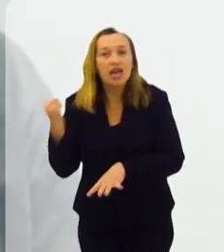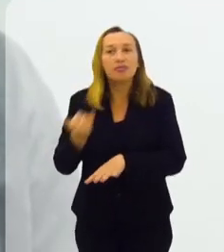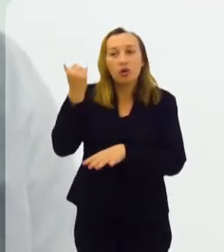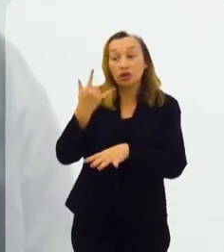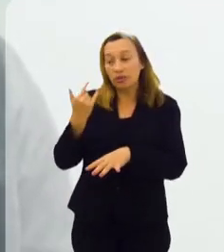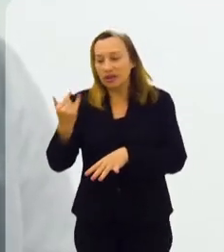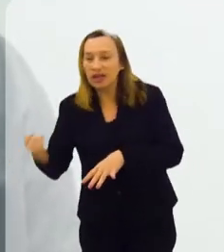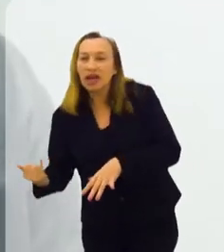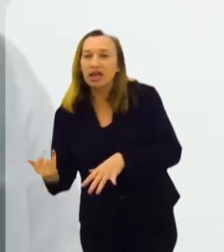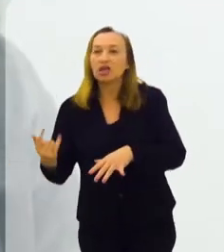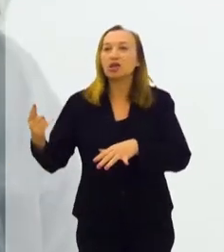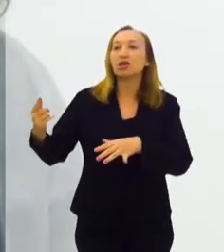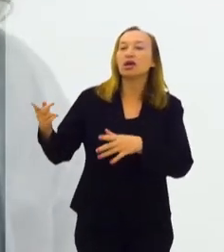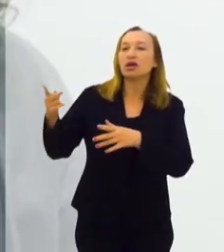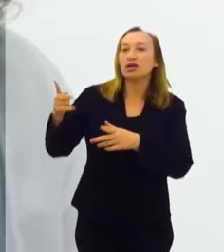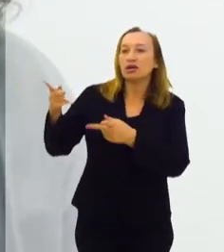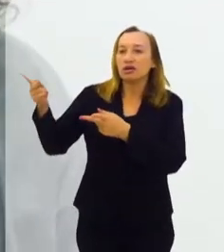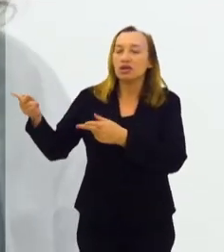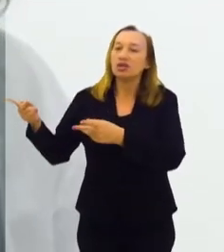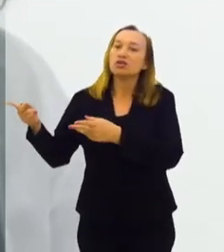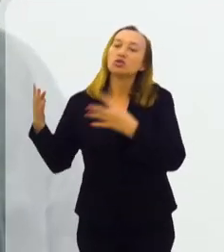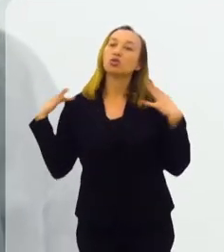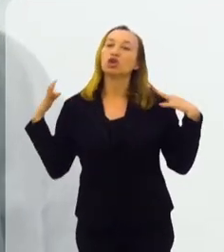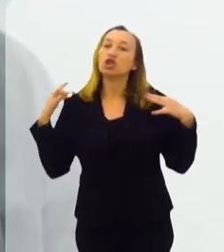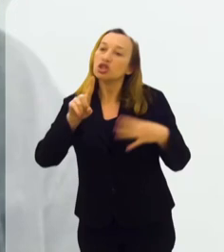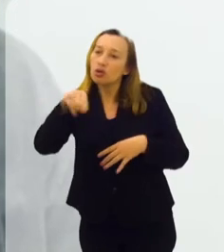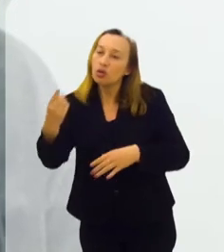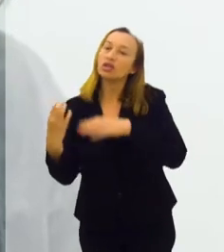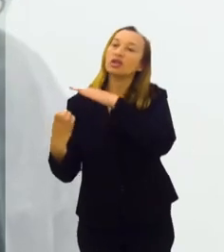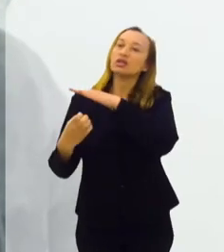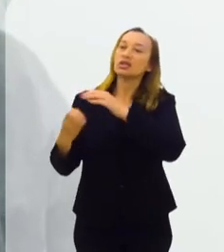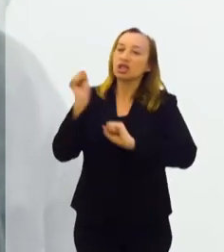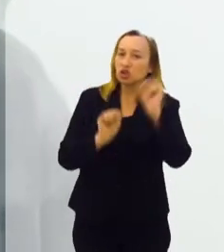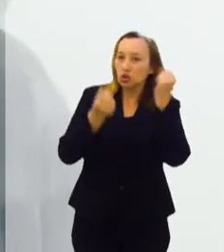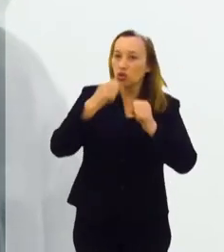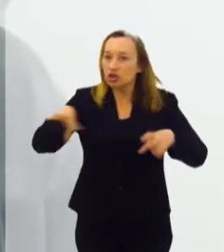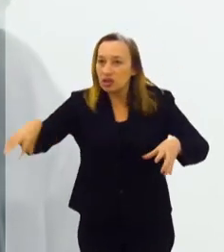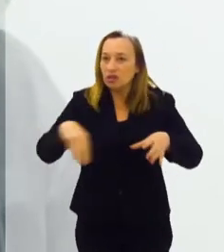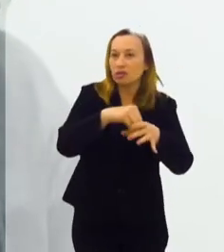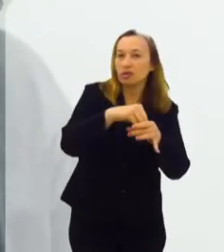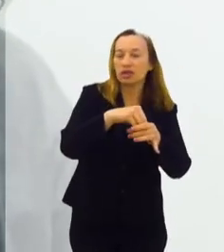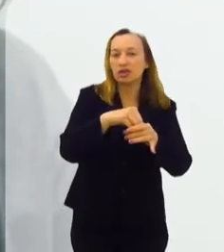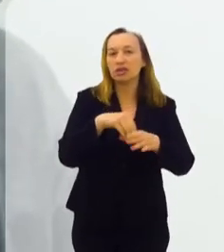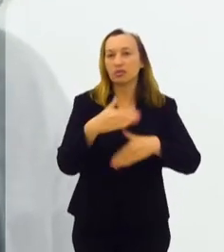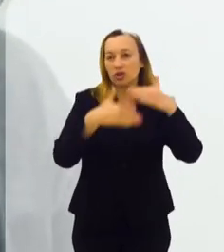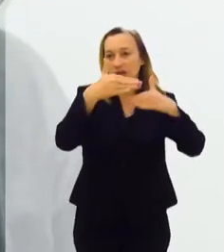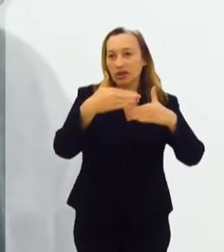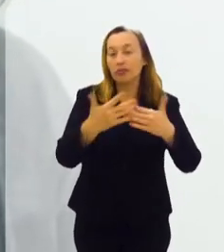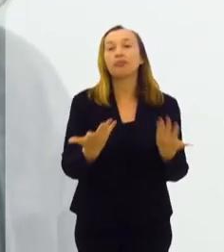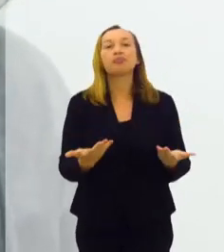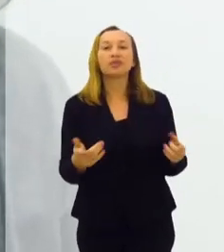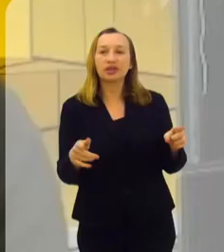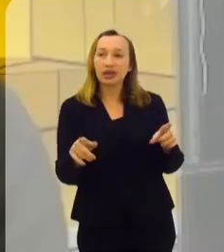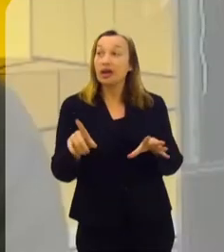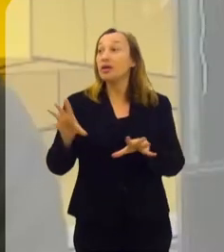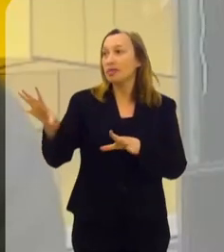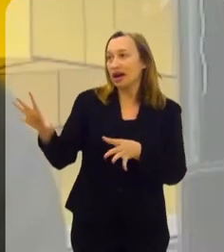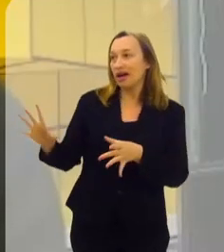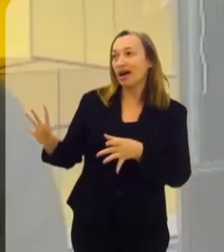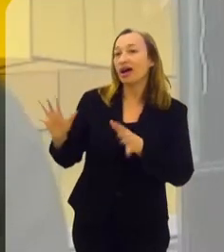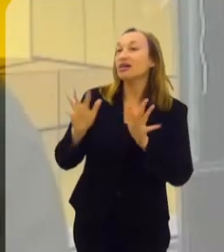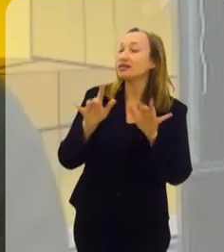que é tão importante para atrair turismo e outras indústrias aí que se complementam nesse processo. E até